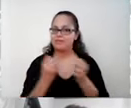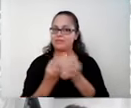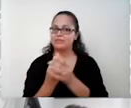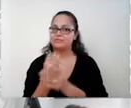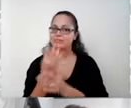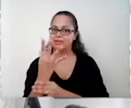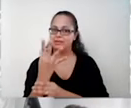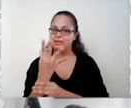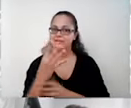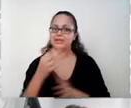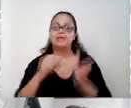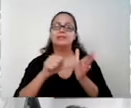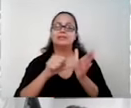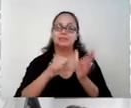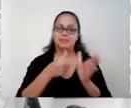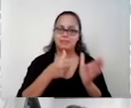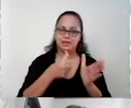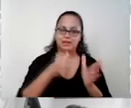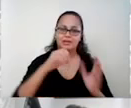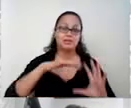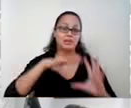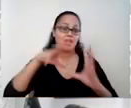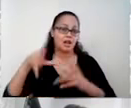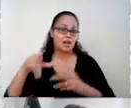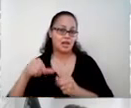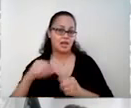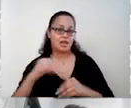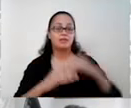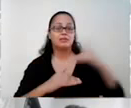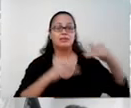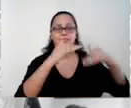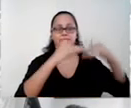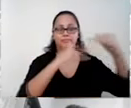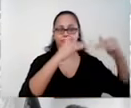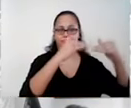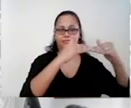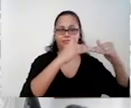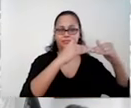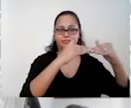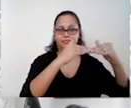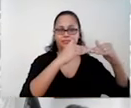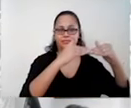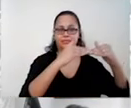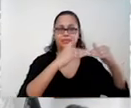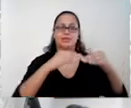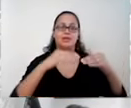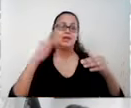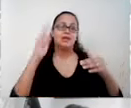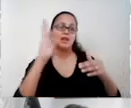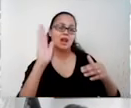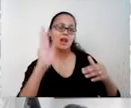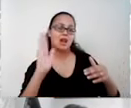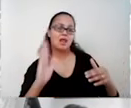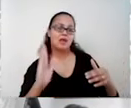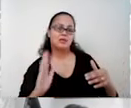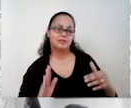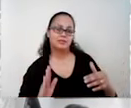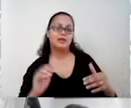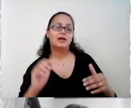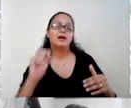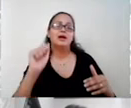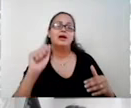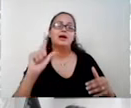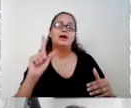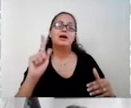plantas vieram para a Terra a partir da evolução das algas verdes, desenvolvendo as briófitas. Isso se deu por volta de 500 milhões